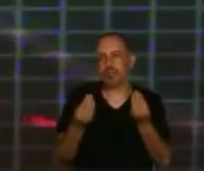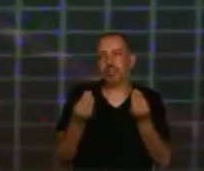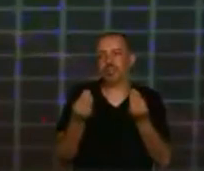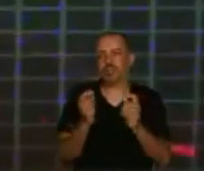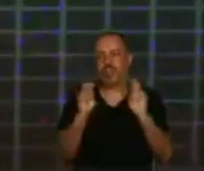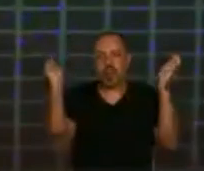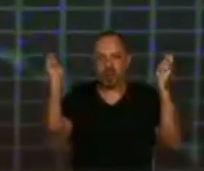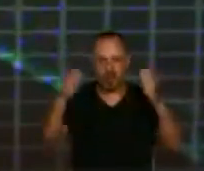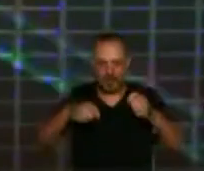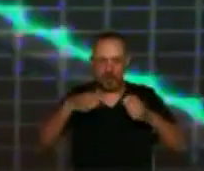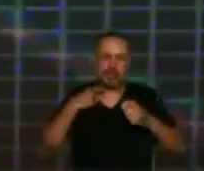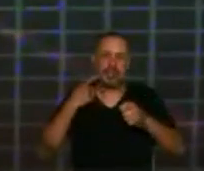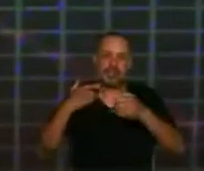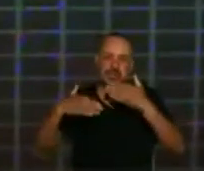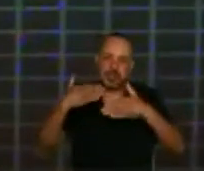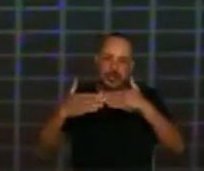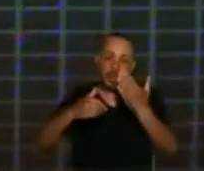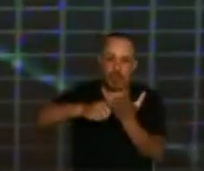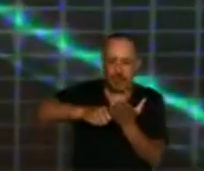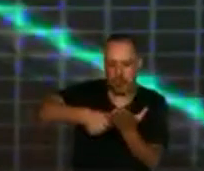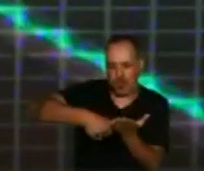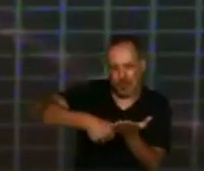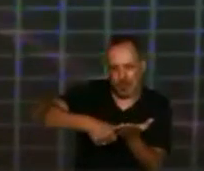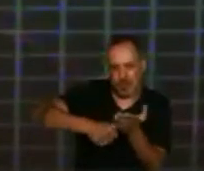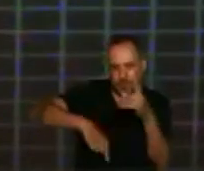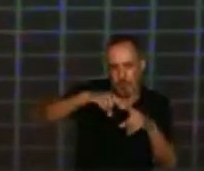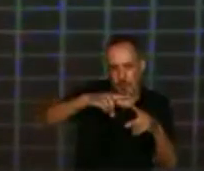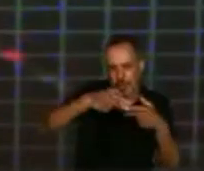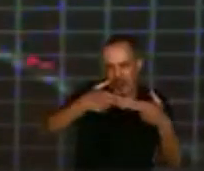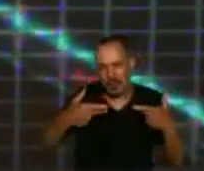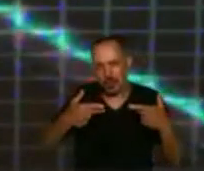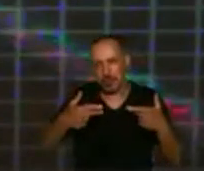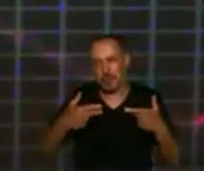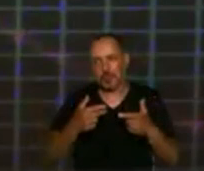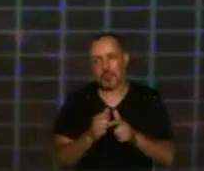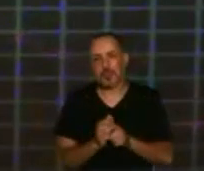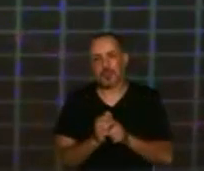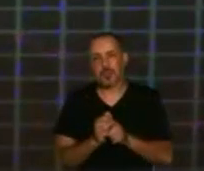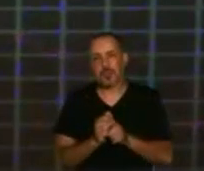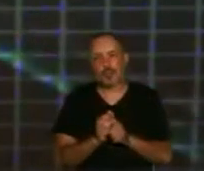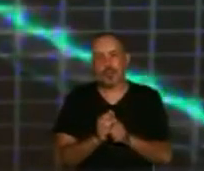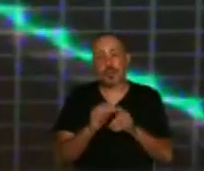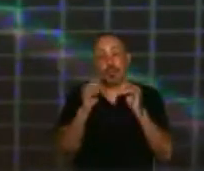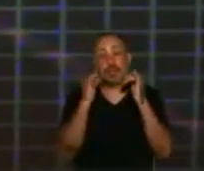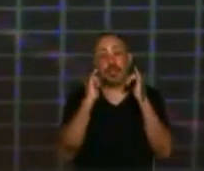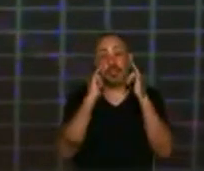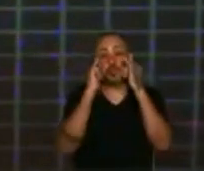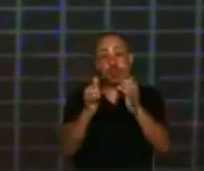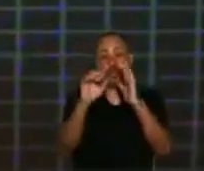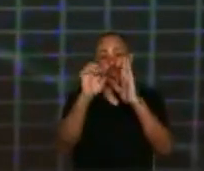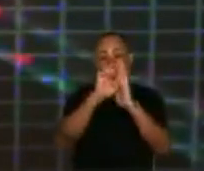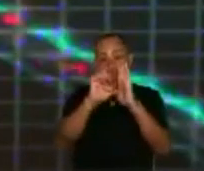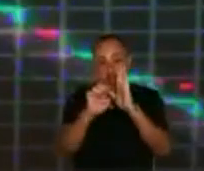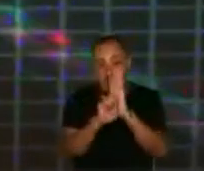a possibilidade de submeter toda a documentação, todo o material que pede. Na sequência, já aí nos próximos dias, a gente vai divulgar o edital para essas startups